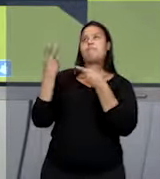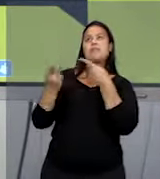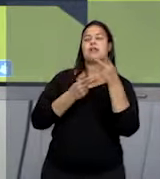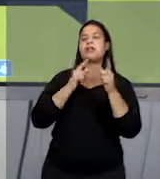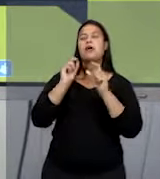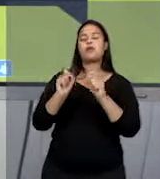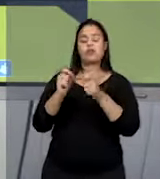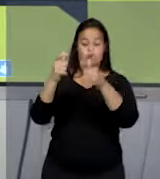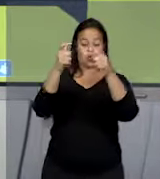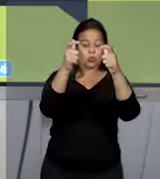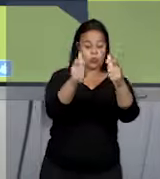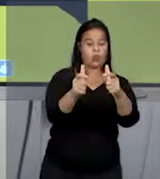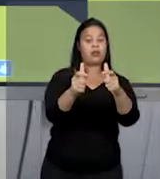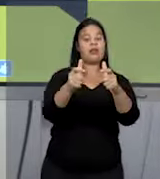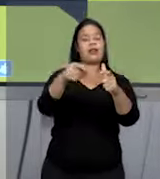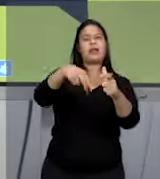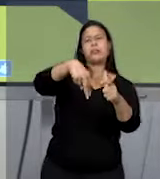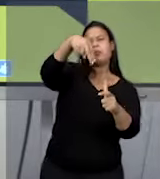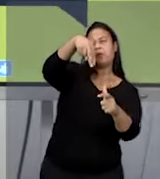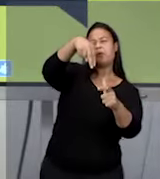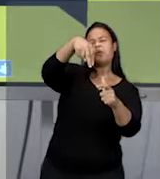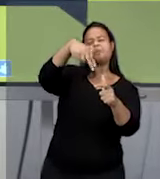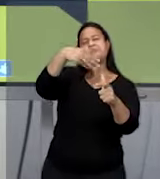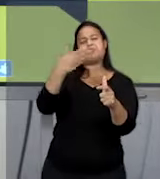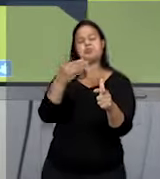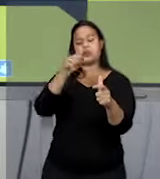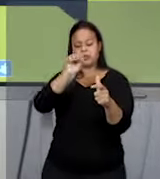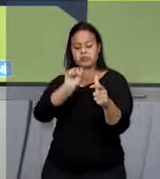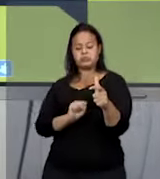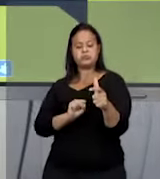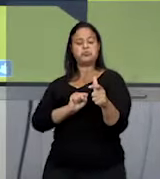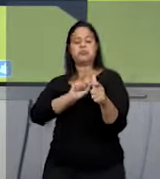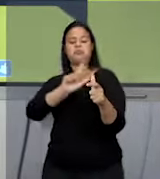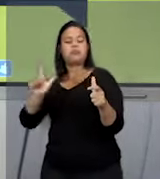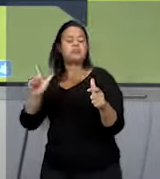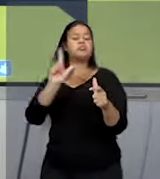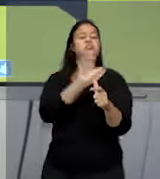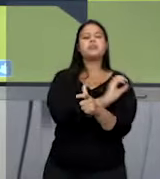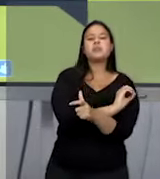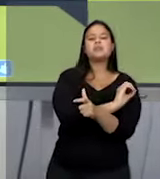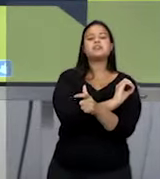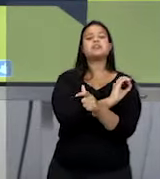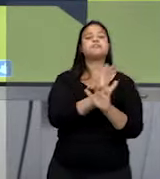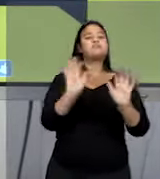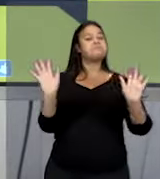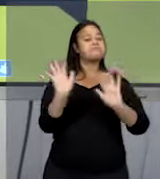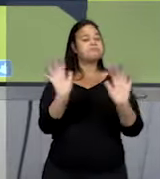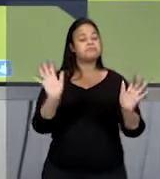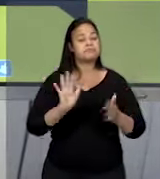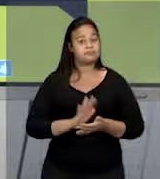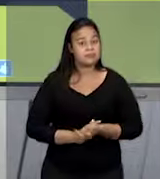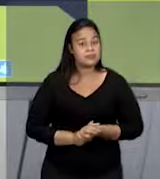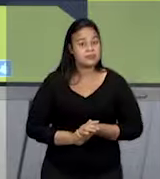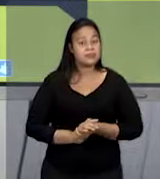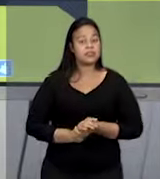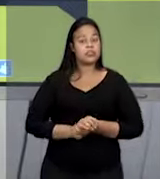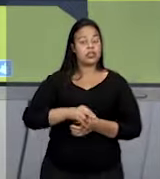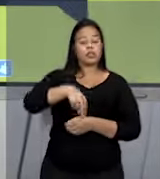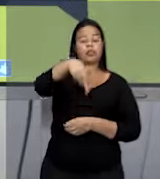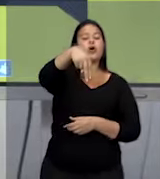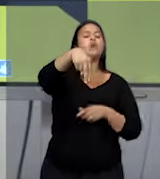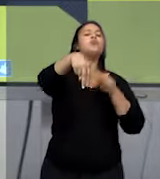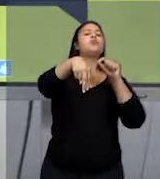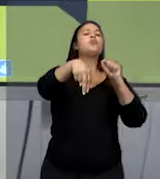lugar determinado é norte ou é sul ou é leste ou é oeste. Algo está a norte